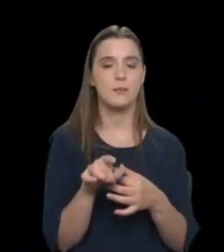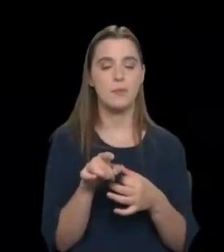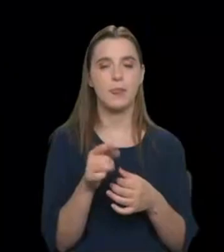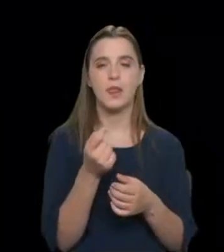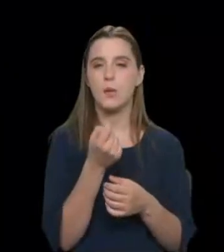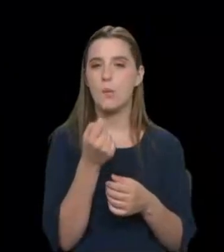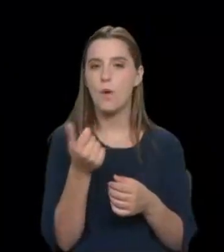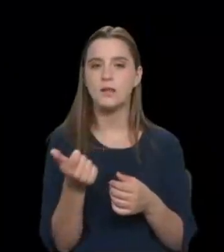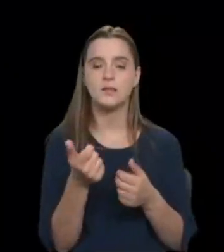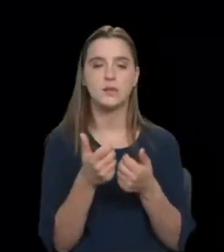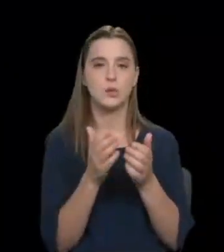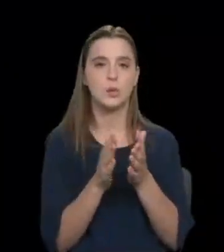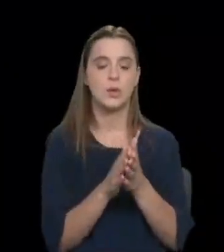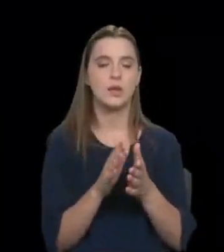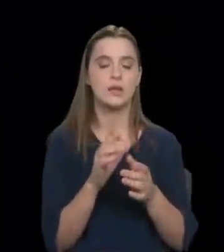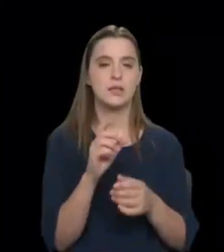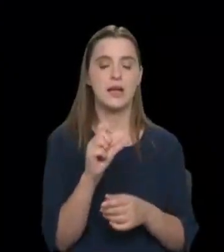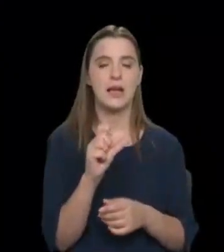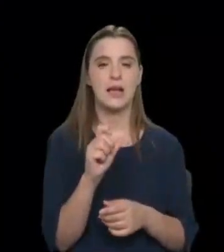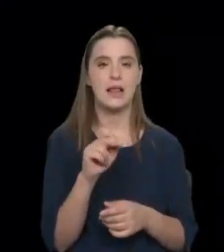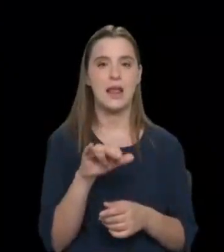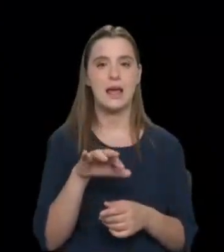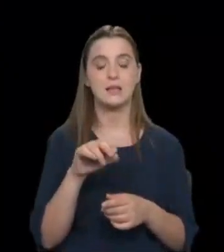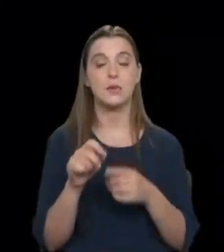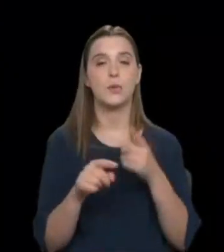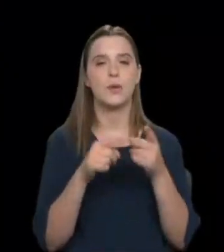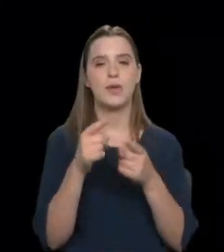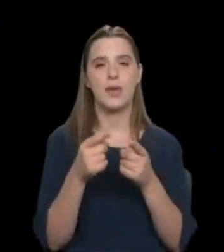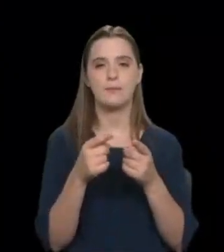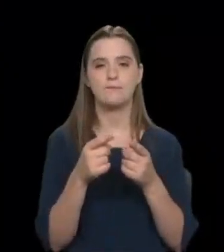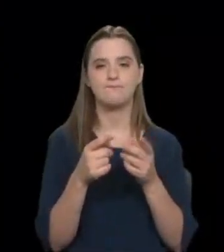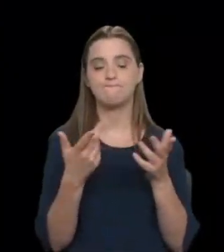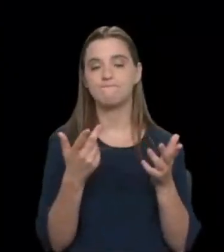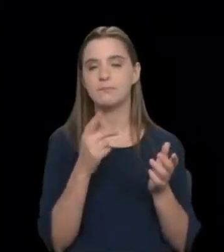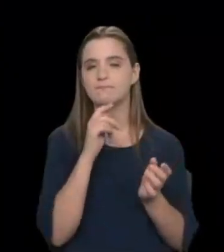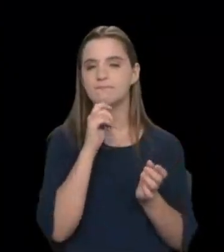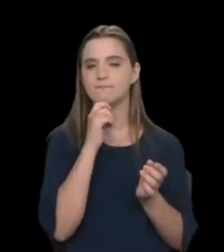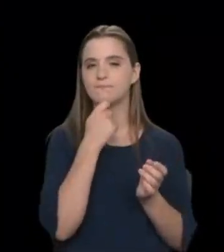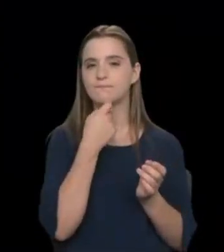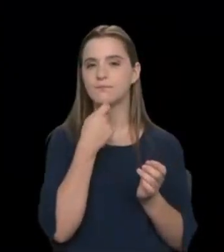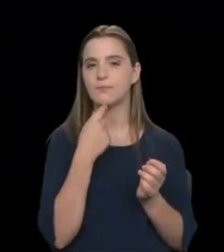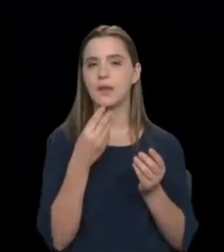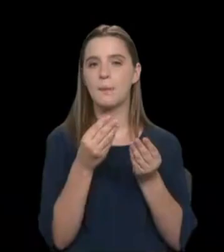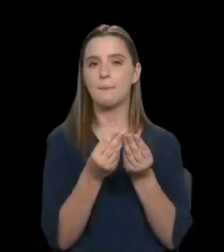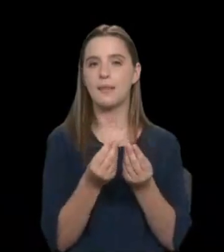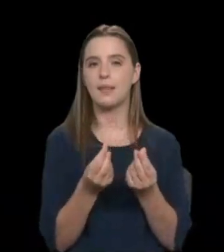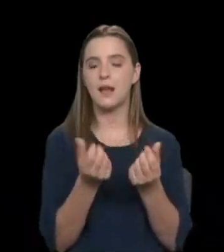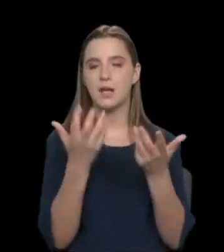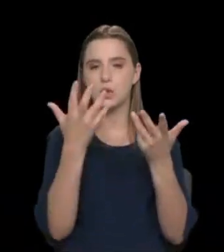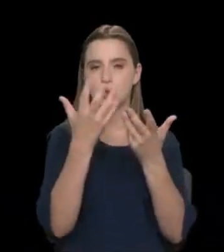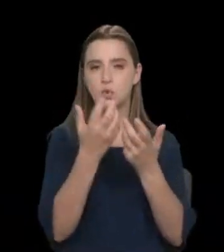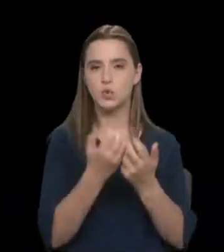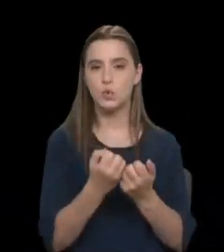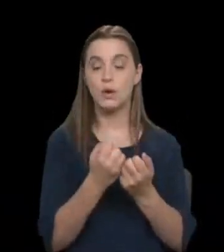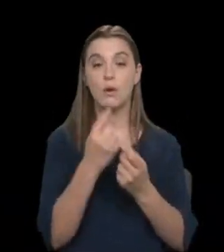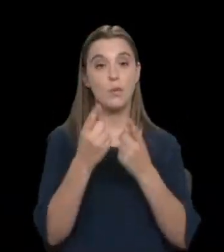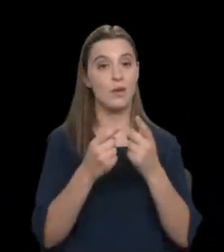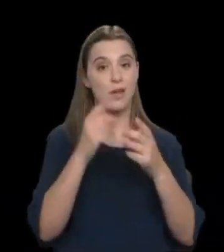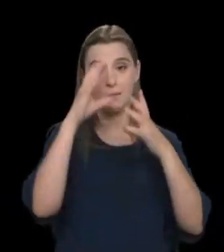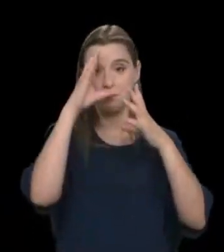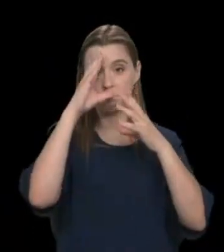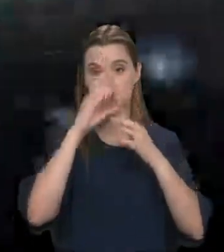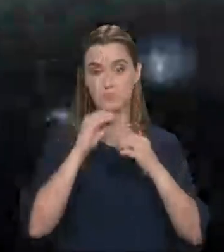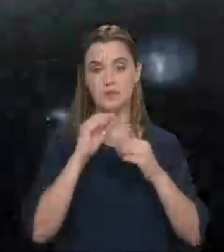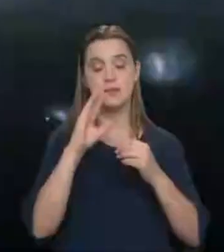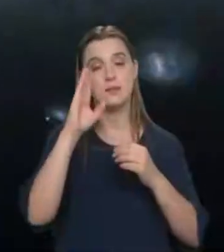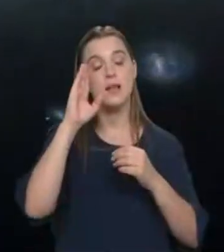todas as galáxias, que é a misteriosa matéria escura. Nós não sabemos o que é, sabemos que é a grande componente da massa de uma galáxia. E,